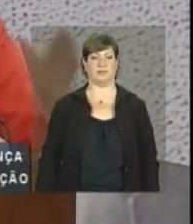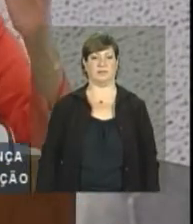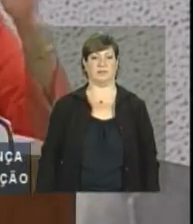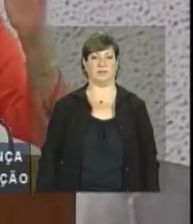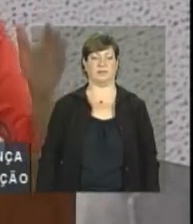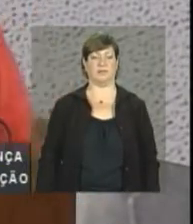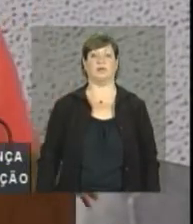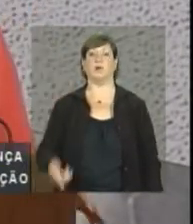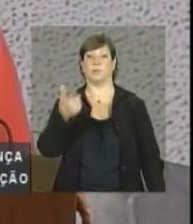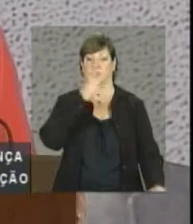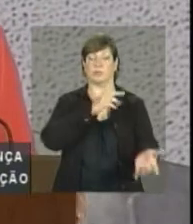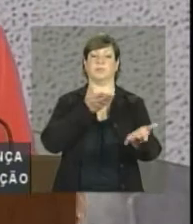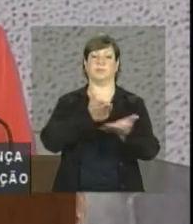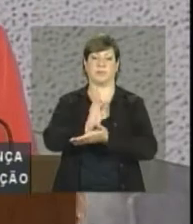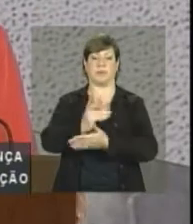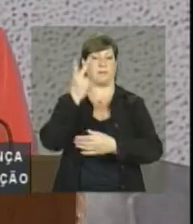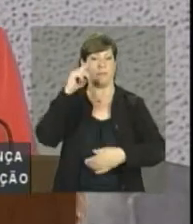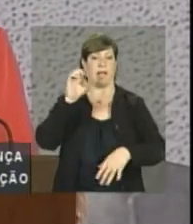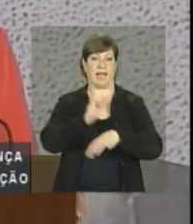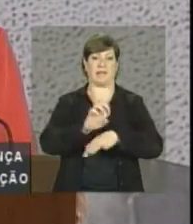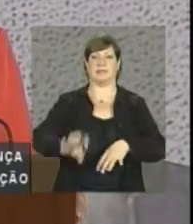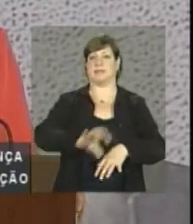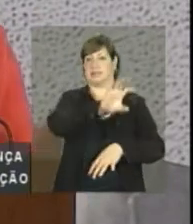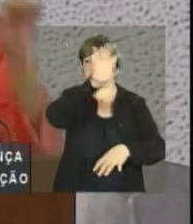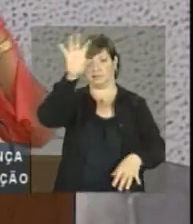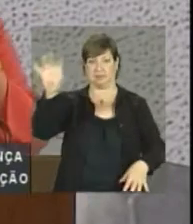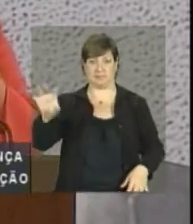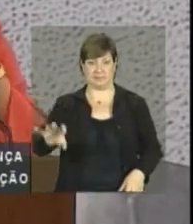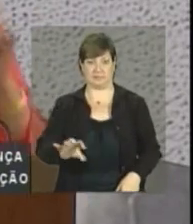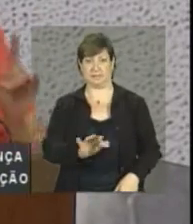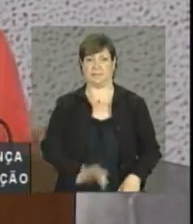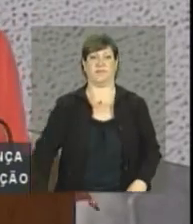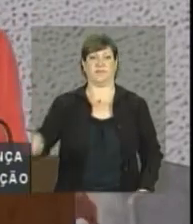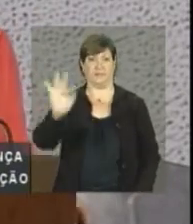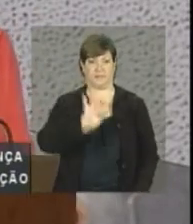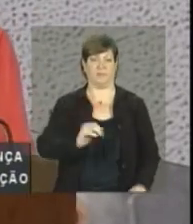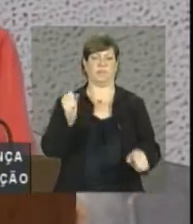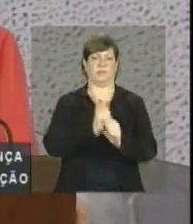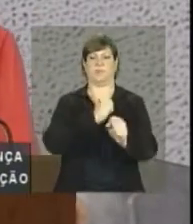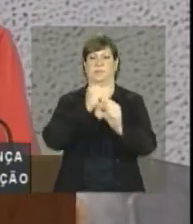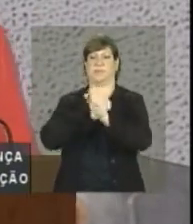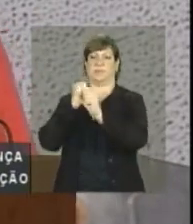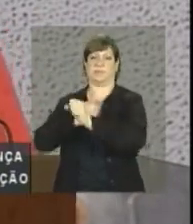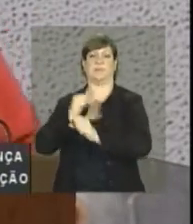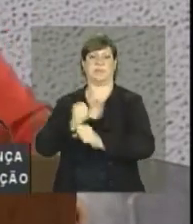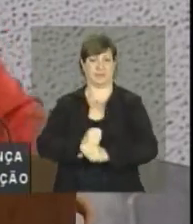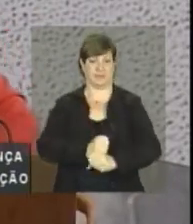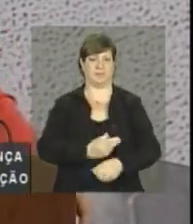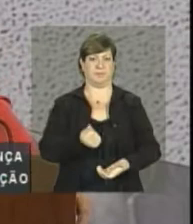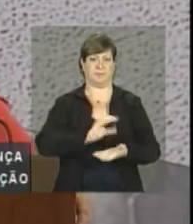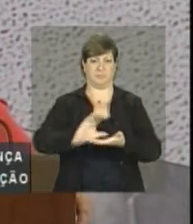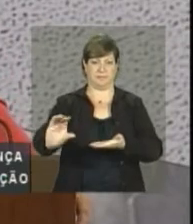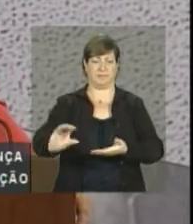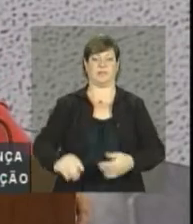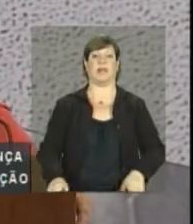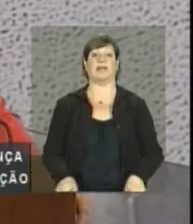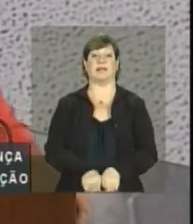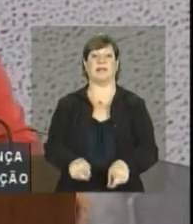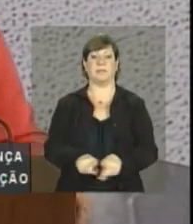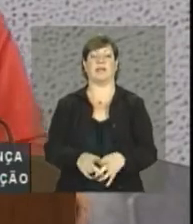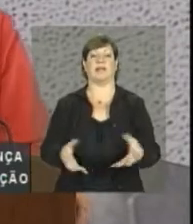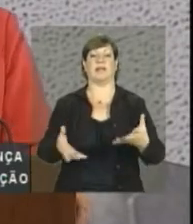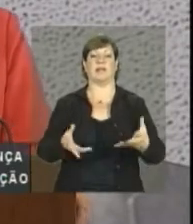que o governo aprovou para os estados federados investirem em infraestrutura. Queria destacar